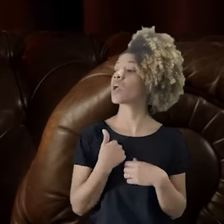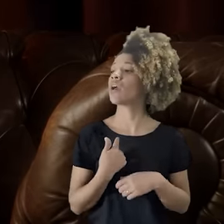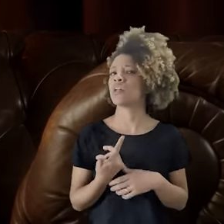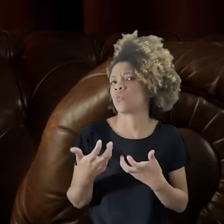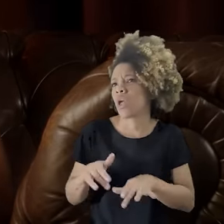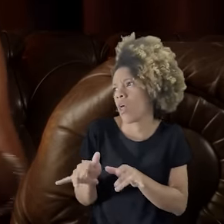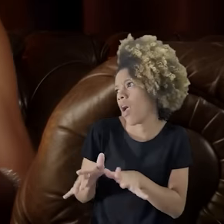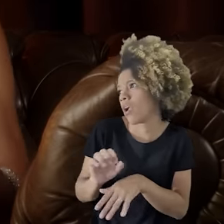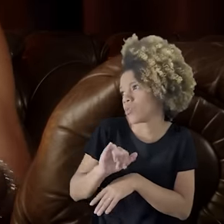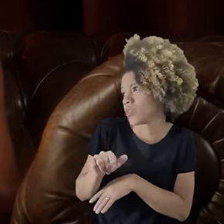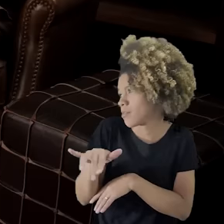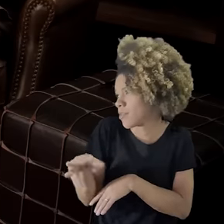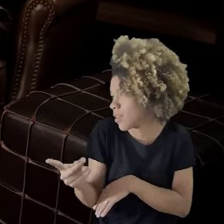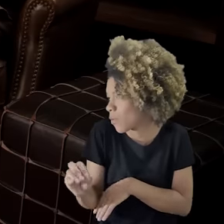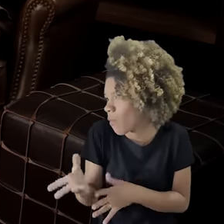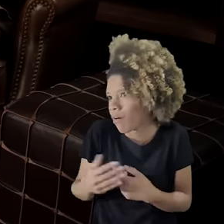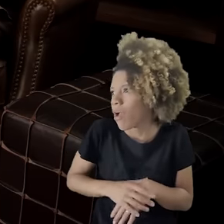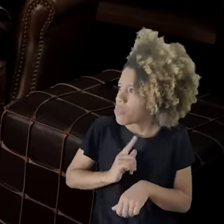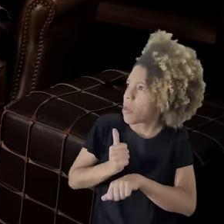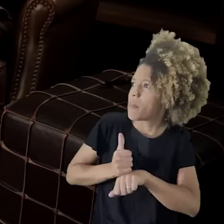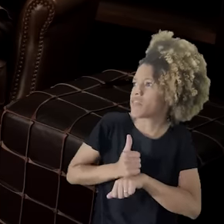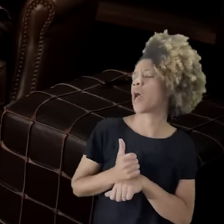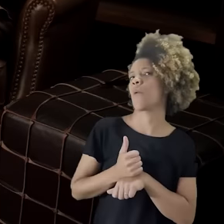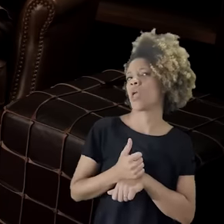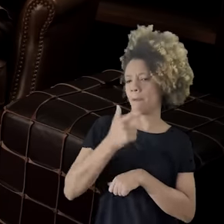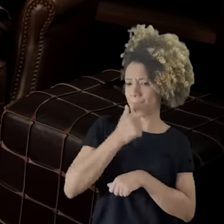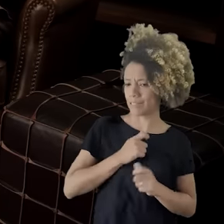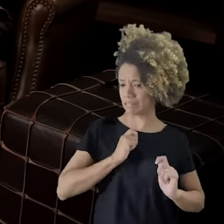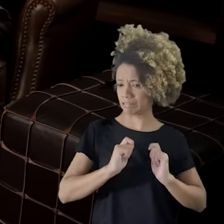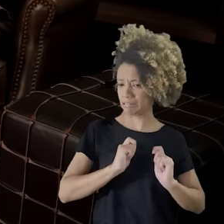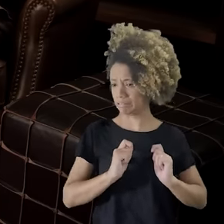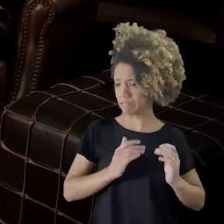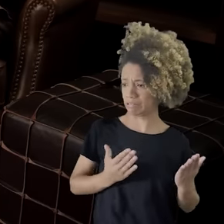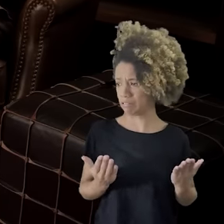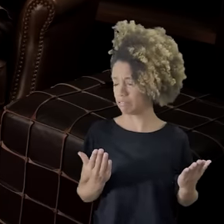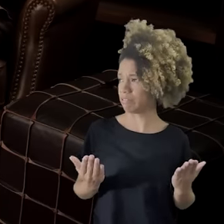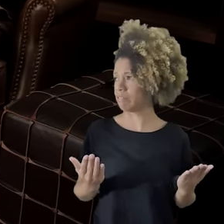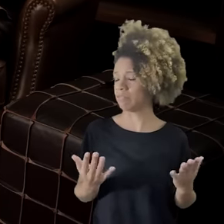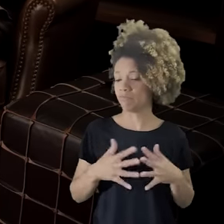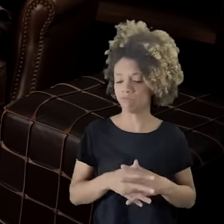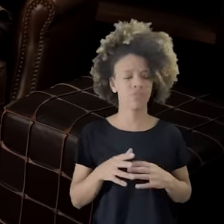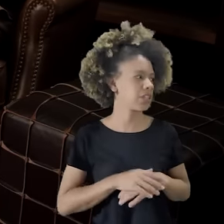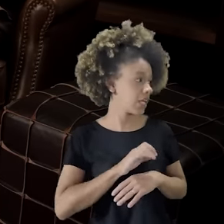eu quero ser ama não quero largar do Zezinho eu tava muito muito limpeza eu eu eu tô puxando